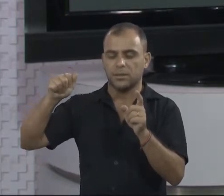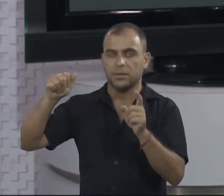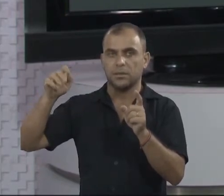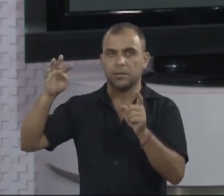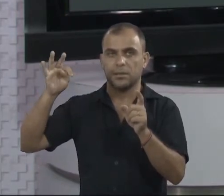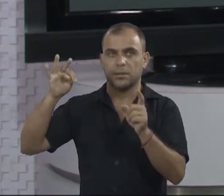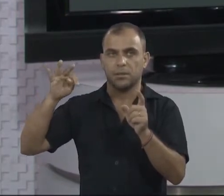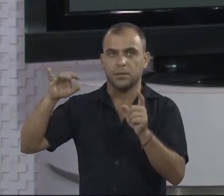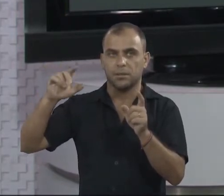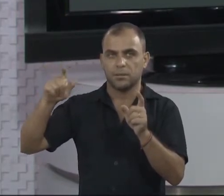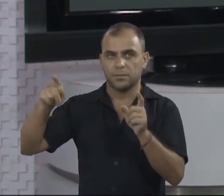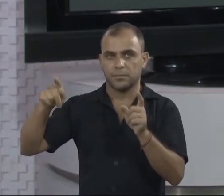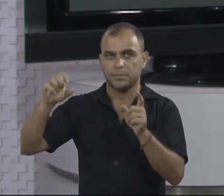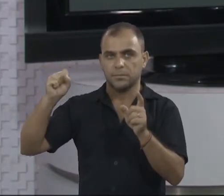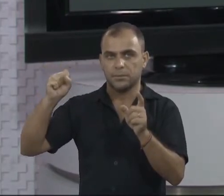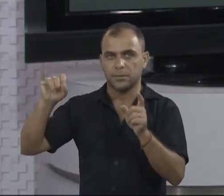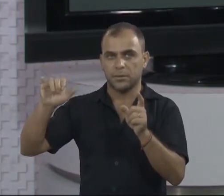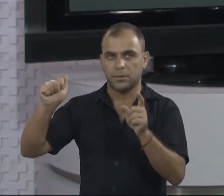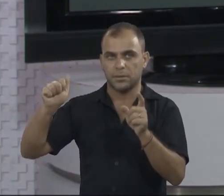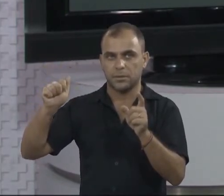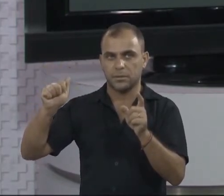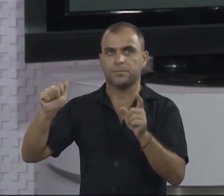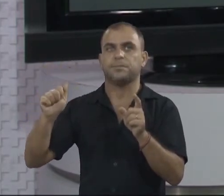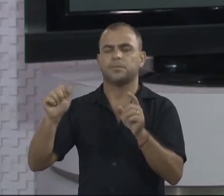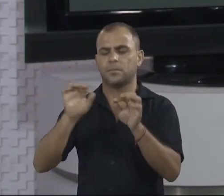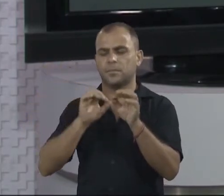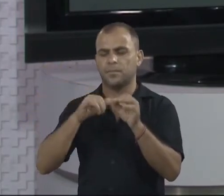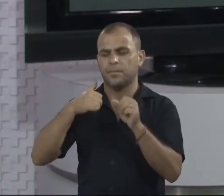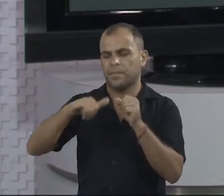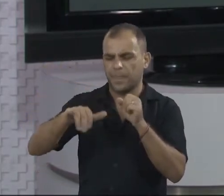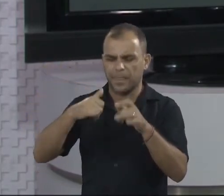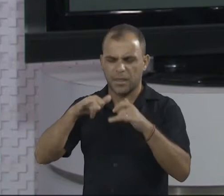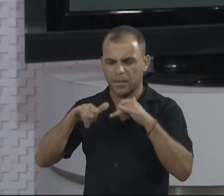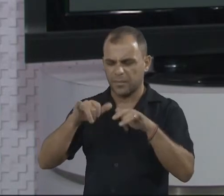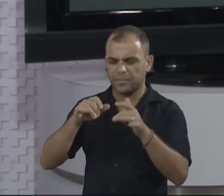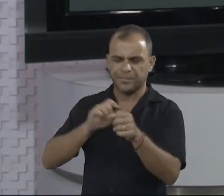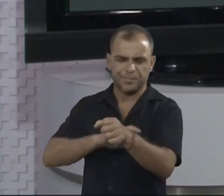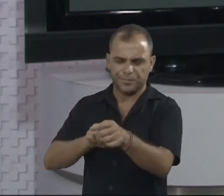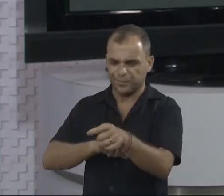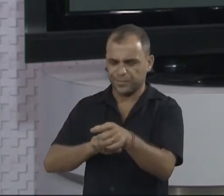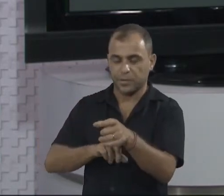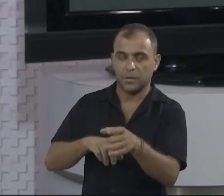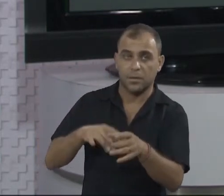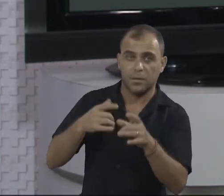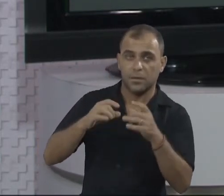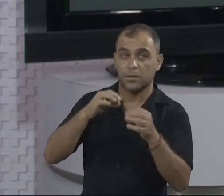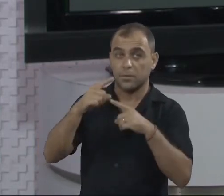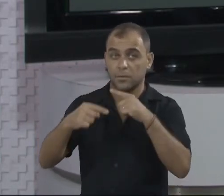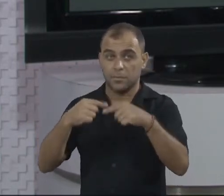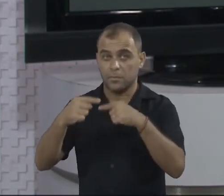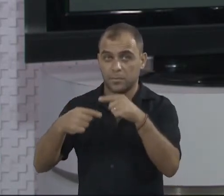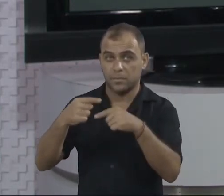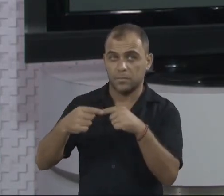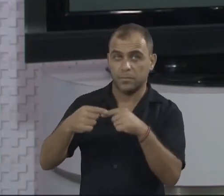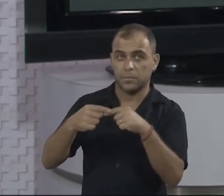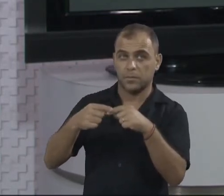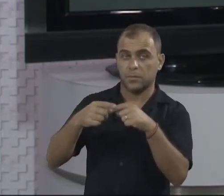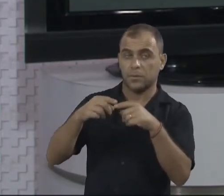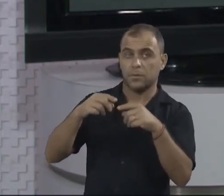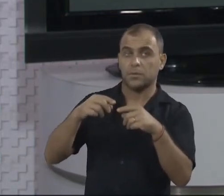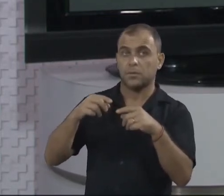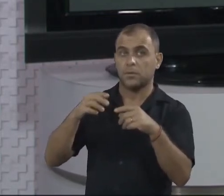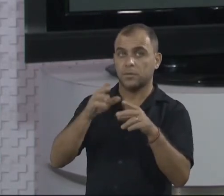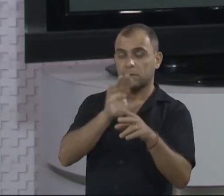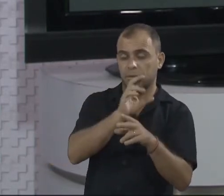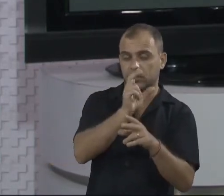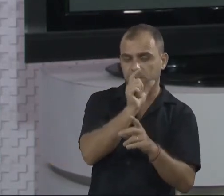E a sinapse é um impulso nervoso, né, que vai transmitir as informações. E o impulso nervoso, a propagação do impulso, é sempre do